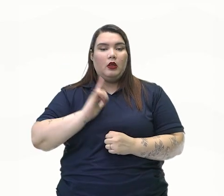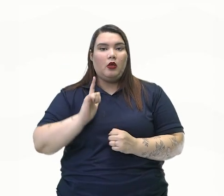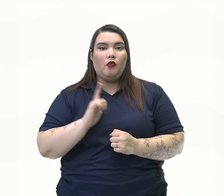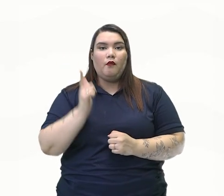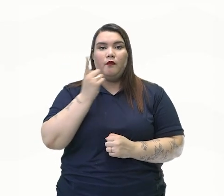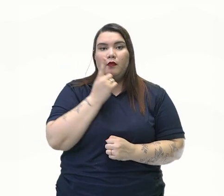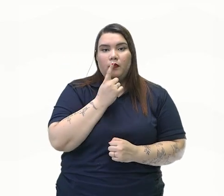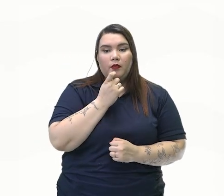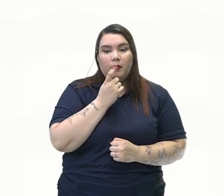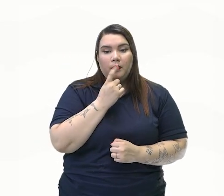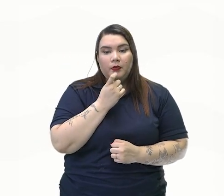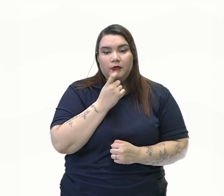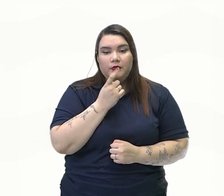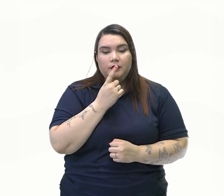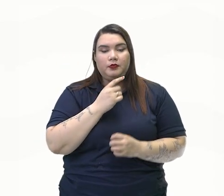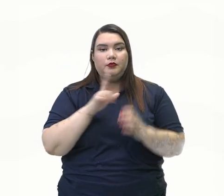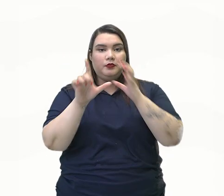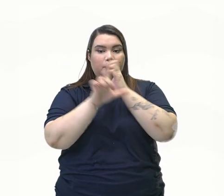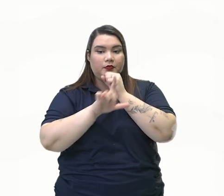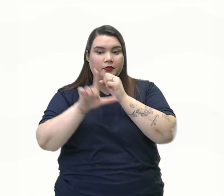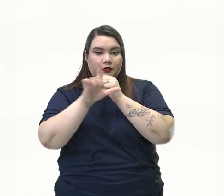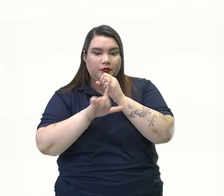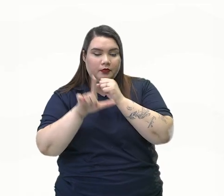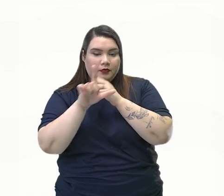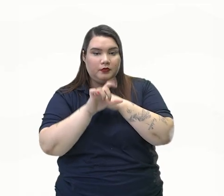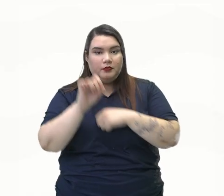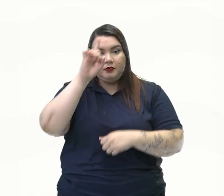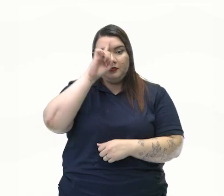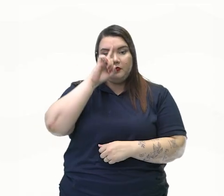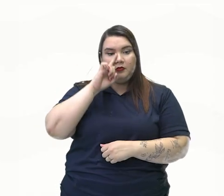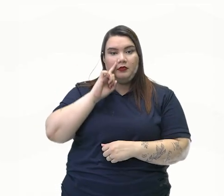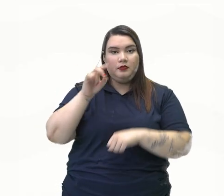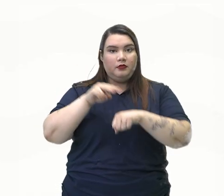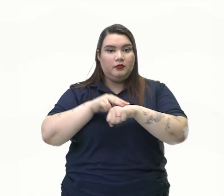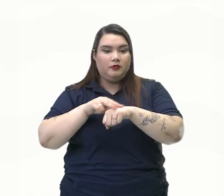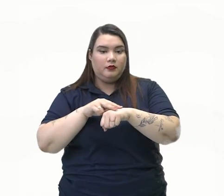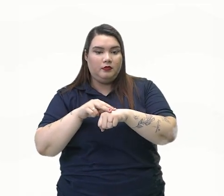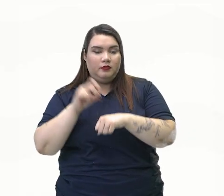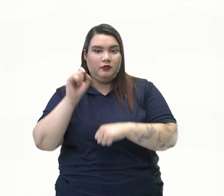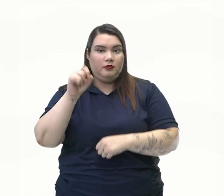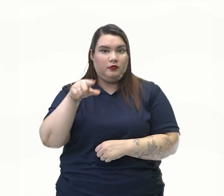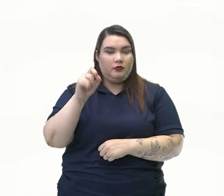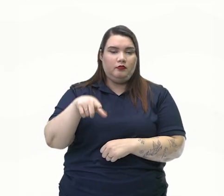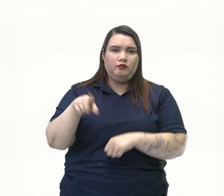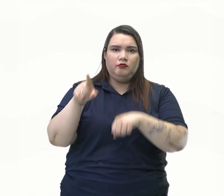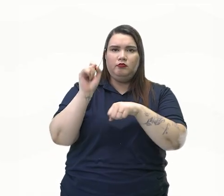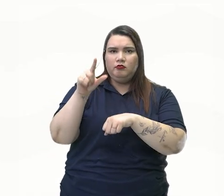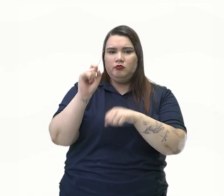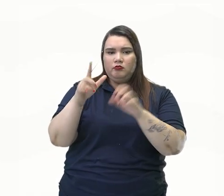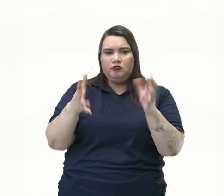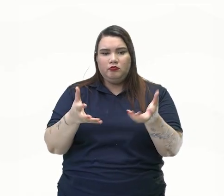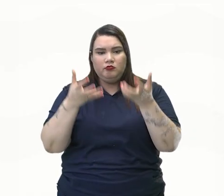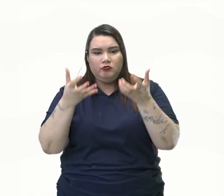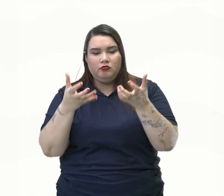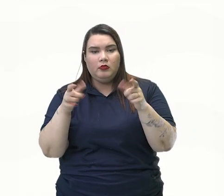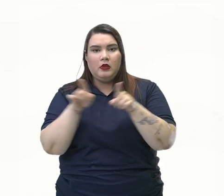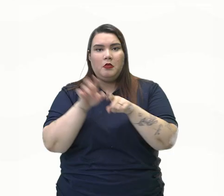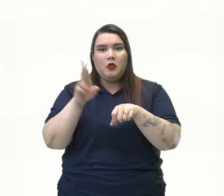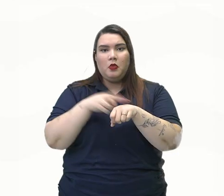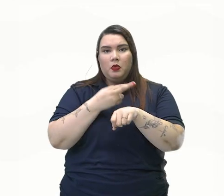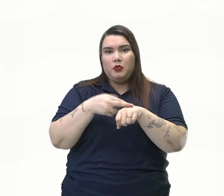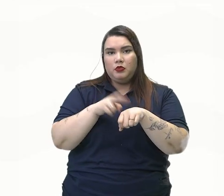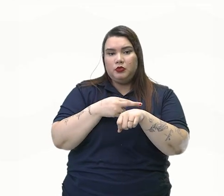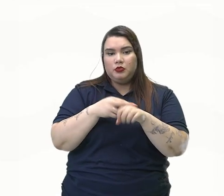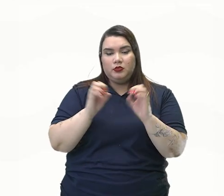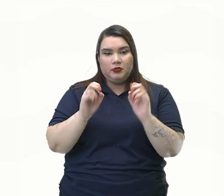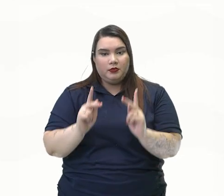arco-íris. Aí você tem vermelho, alaranjado, amarelo, verde, azul, anil